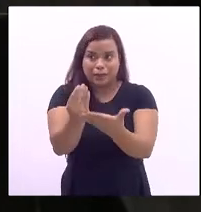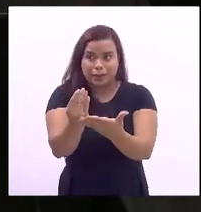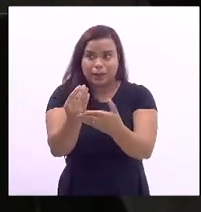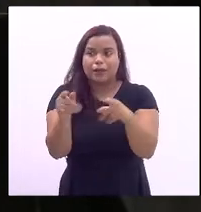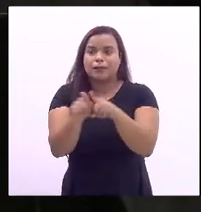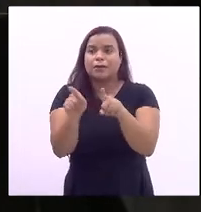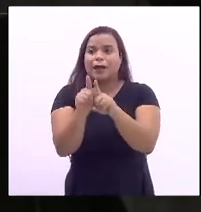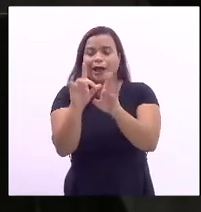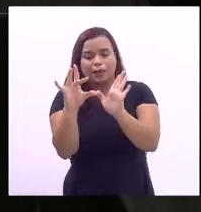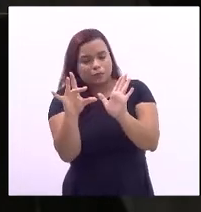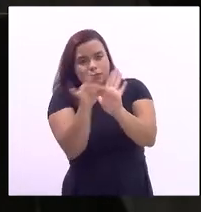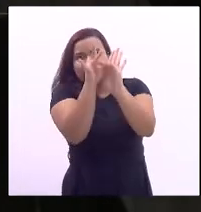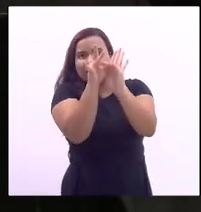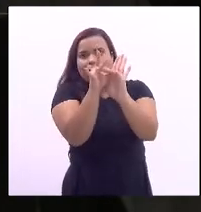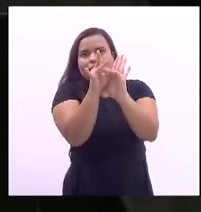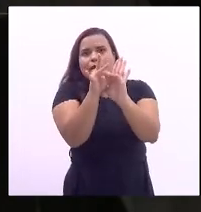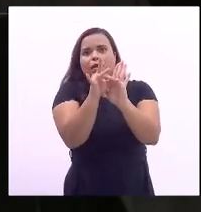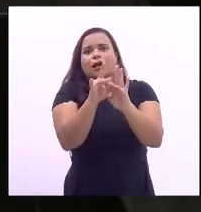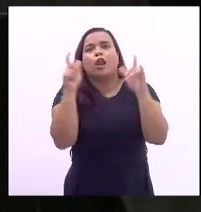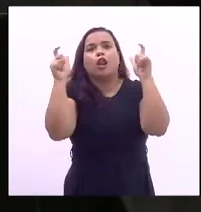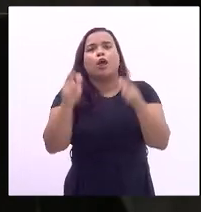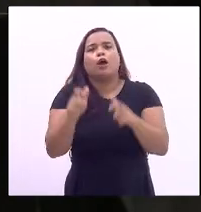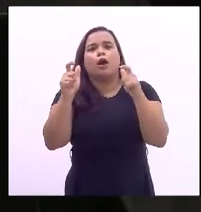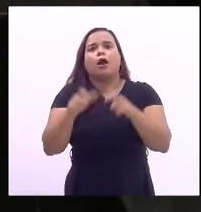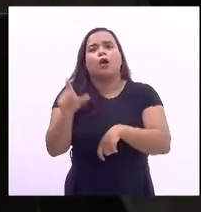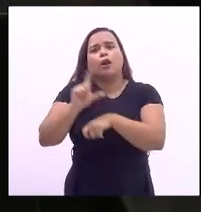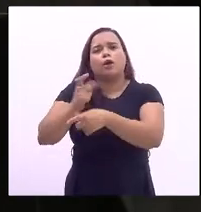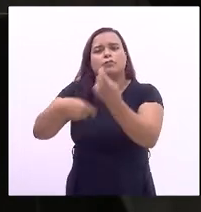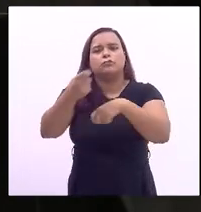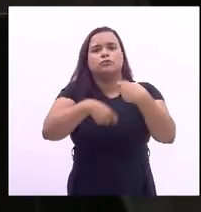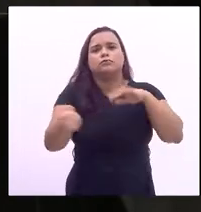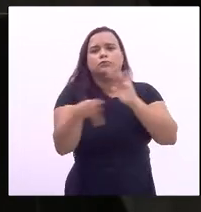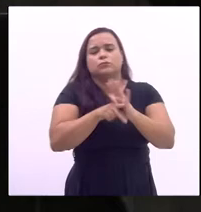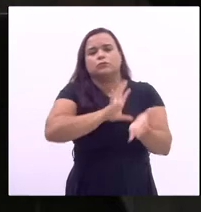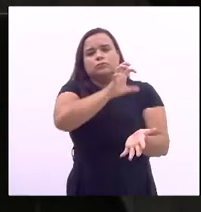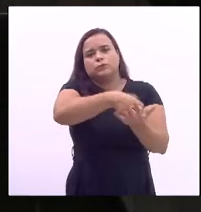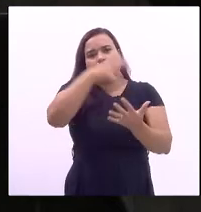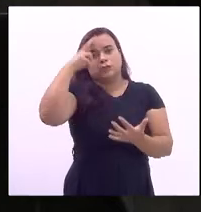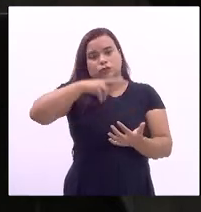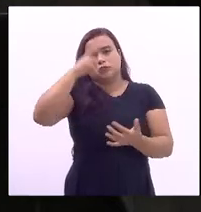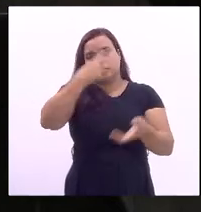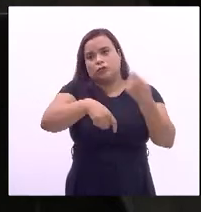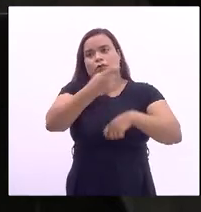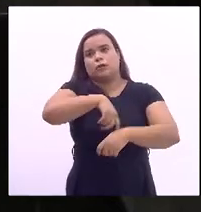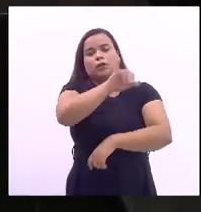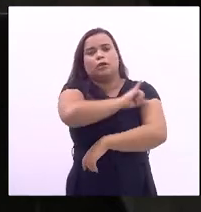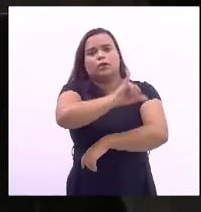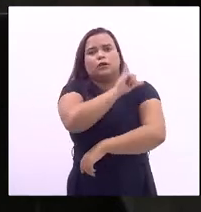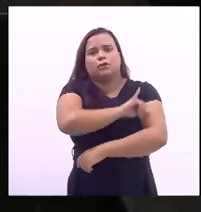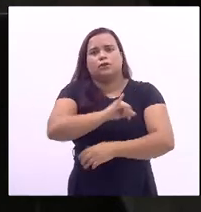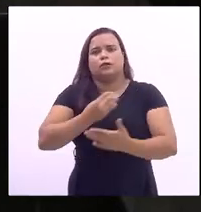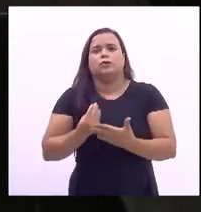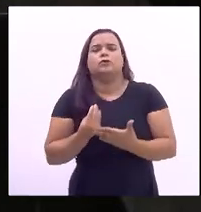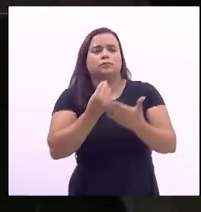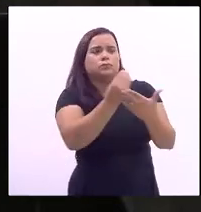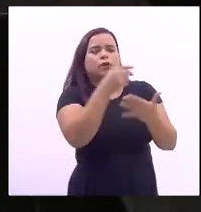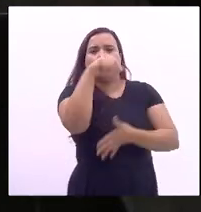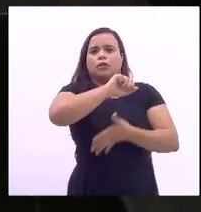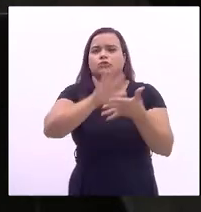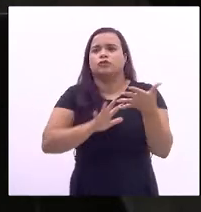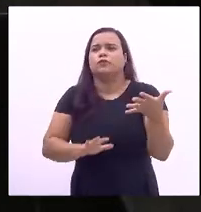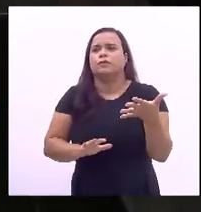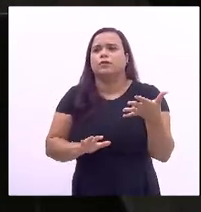afixado e estabelecimentos comerciais situados no centro histórico comercial do Rio de Janeiro e que estejam em atividade